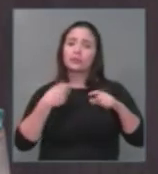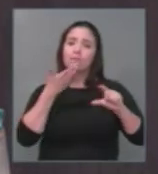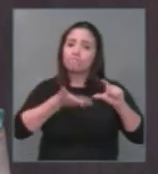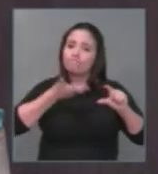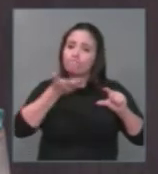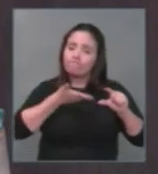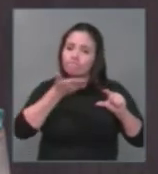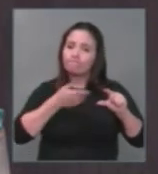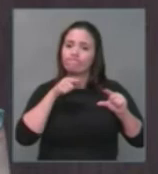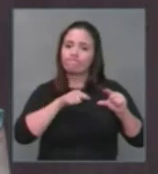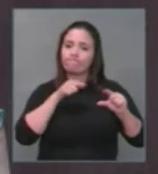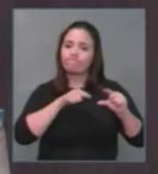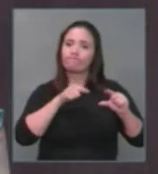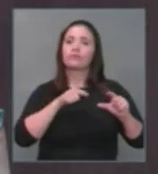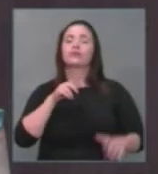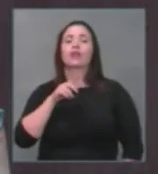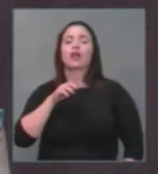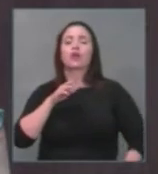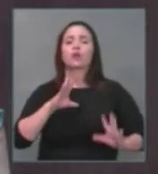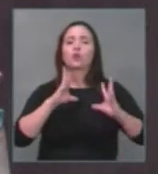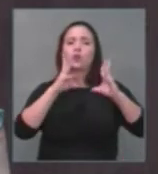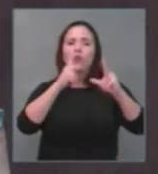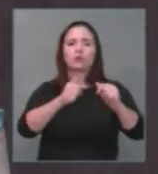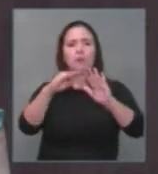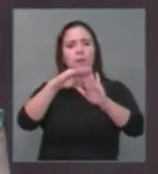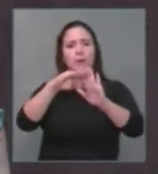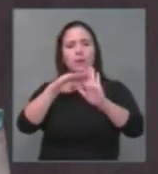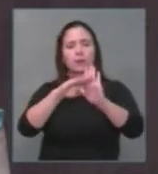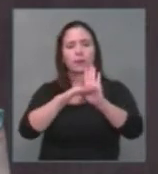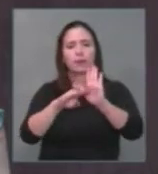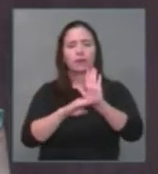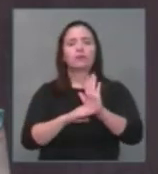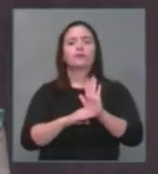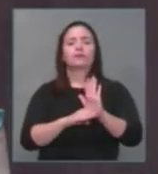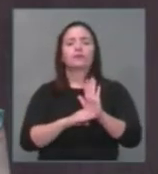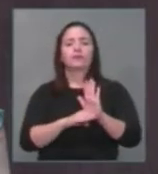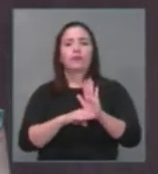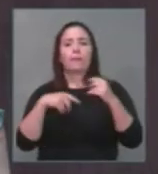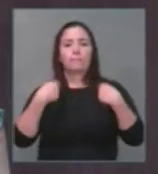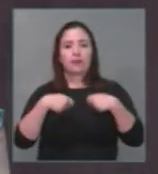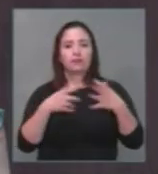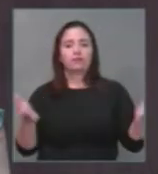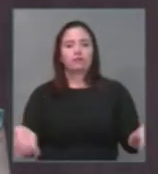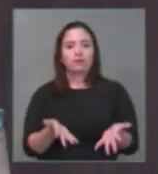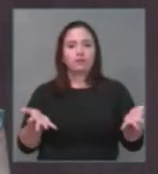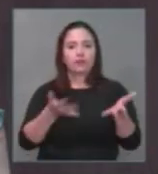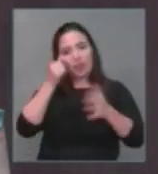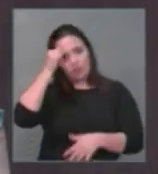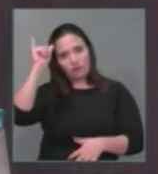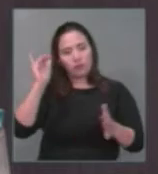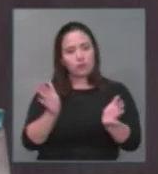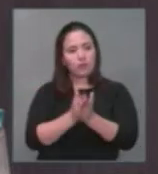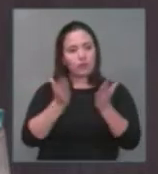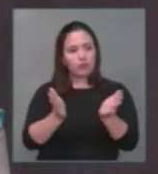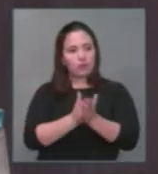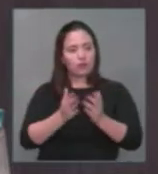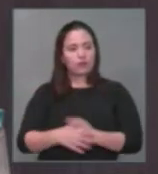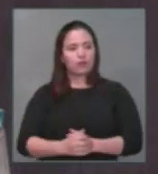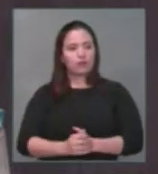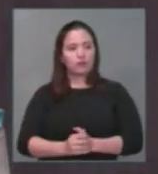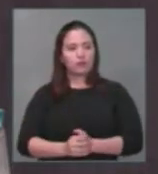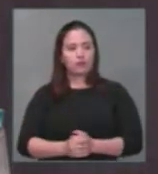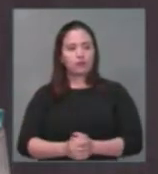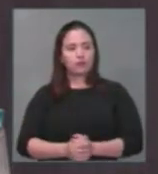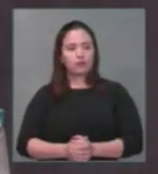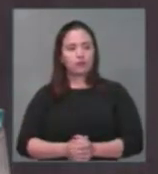implementarmos todas as medidas necessárias para a superação da pobreza e da extrema pobreza. E isso só se